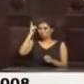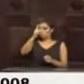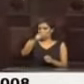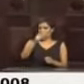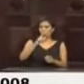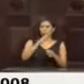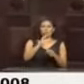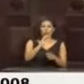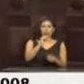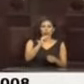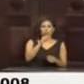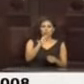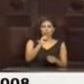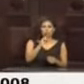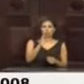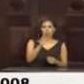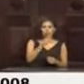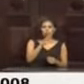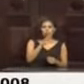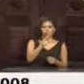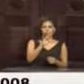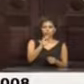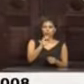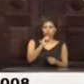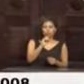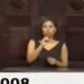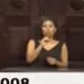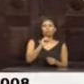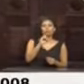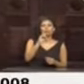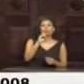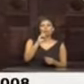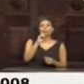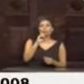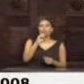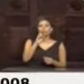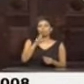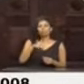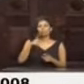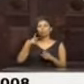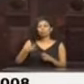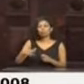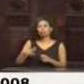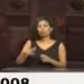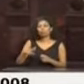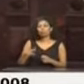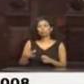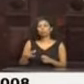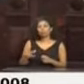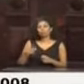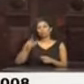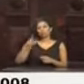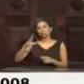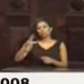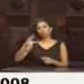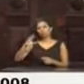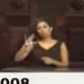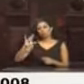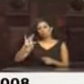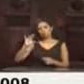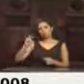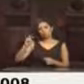ao meu colega Marcelo Crivella, mas o prefeito de Cabo Frio hoje está